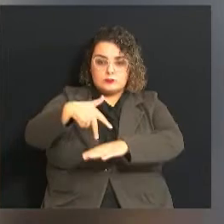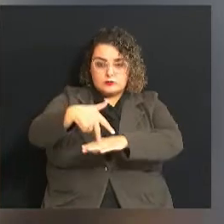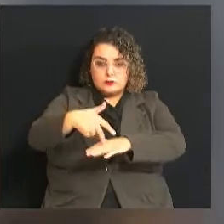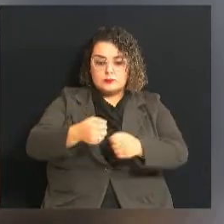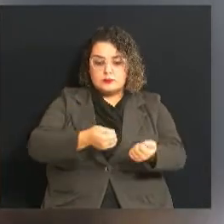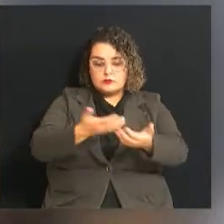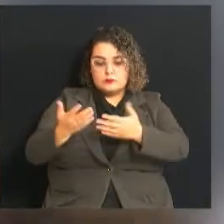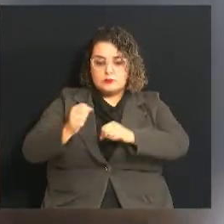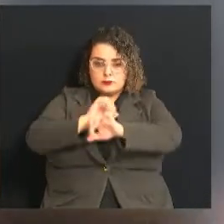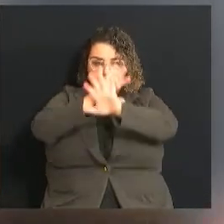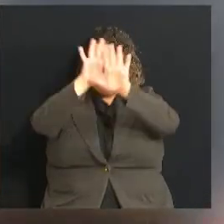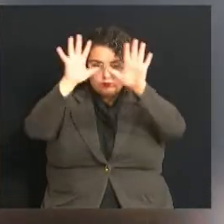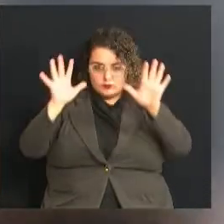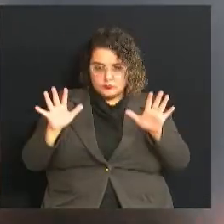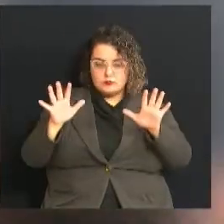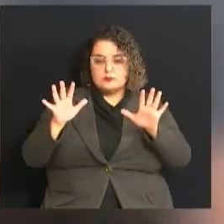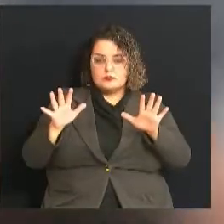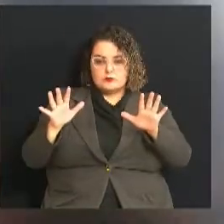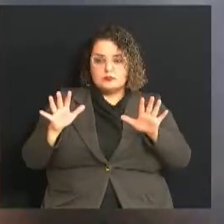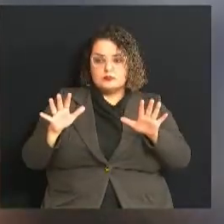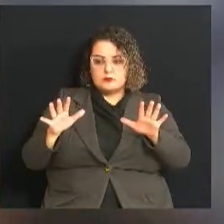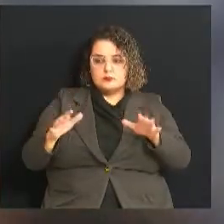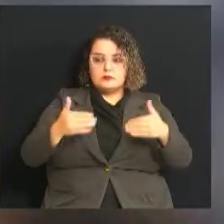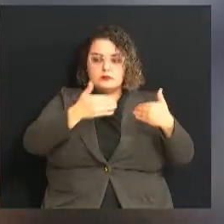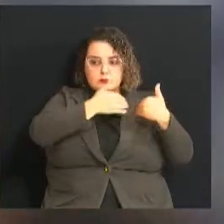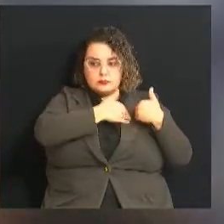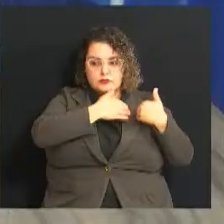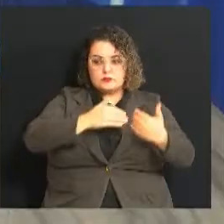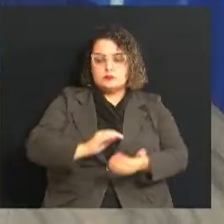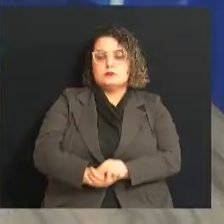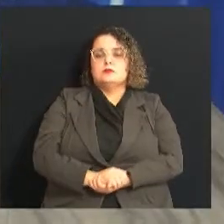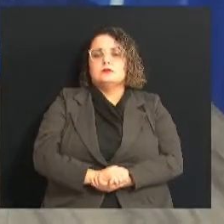com a máxima transparência e a máxima responsabilidade.